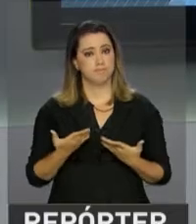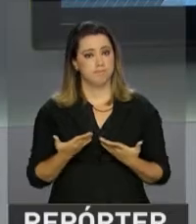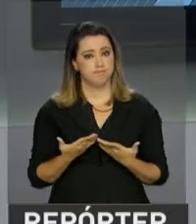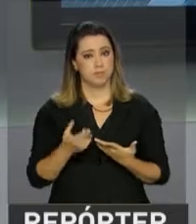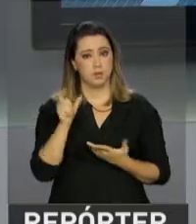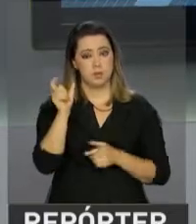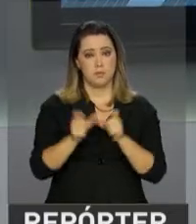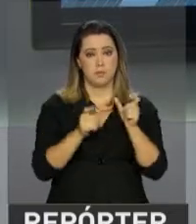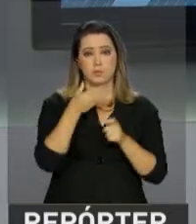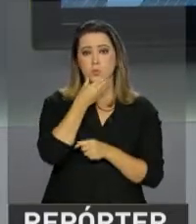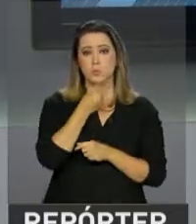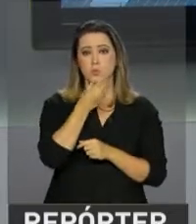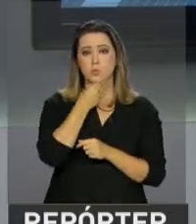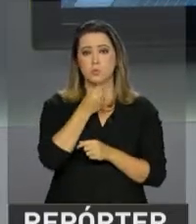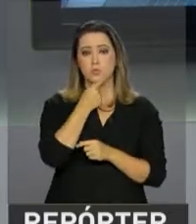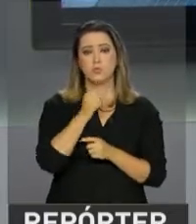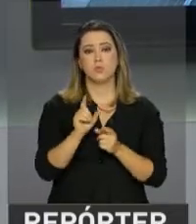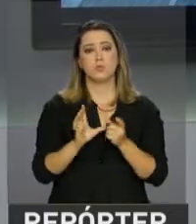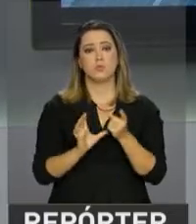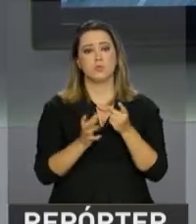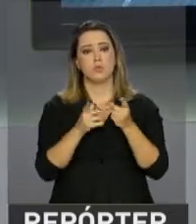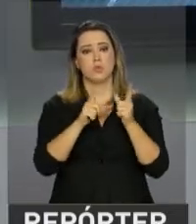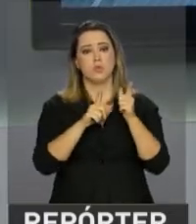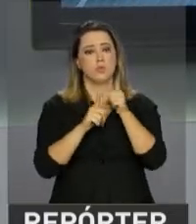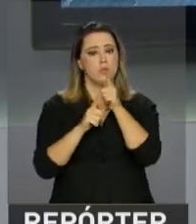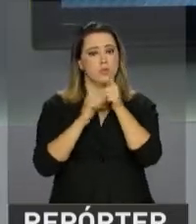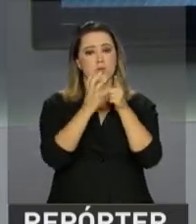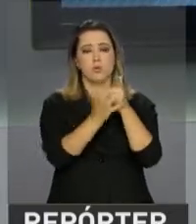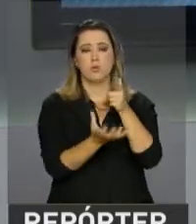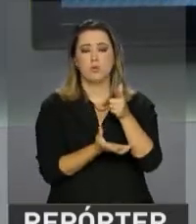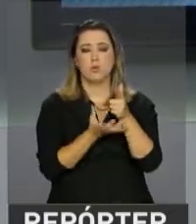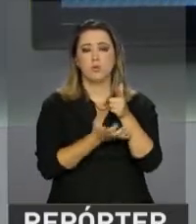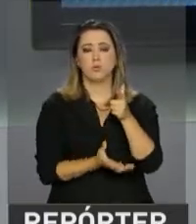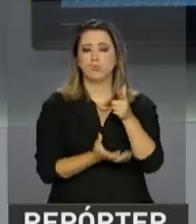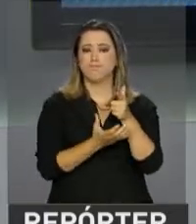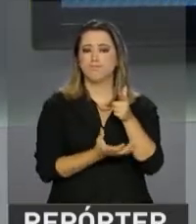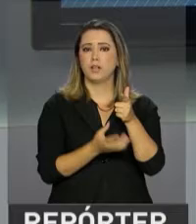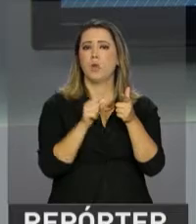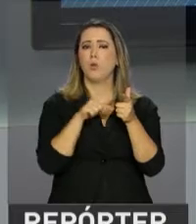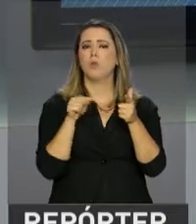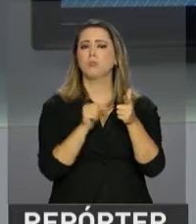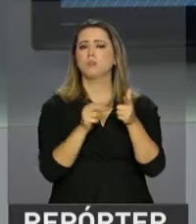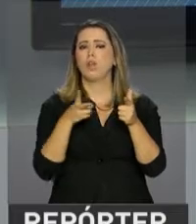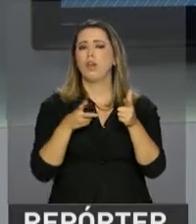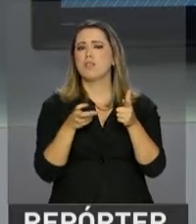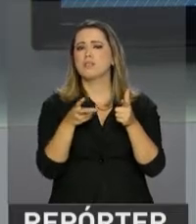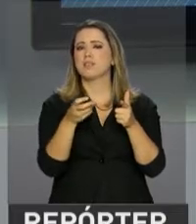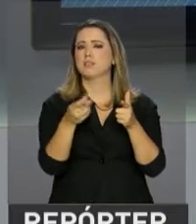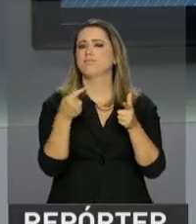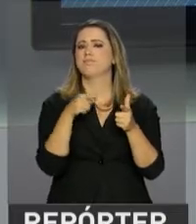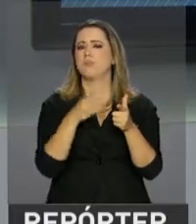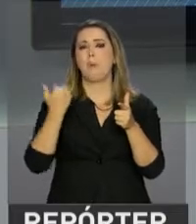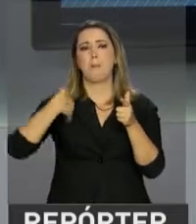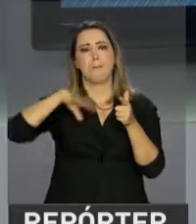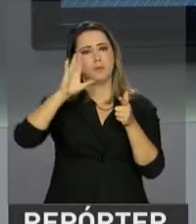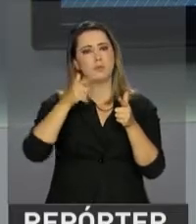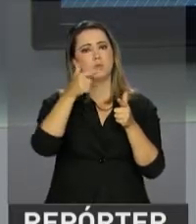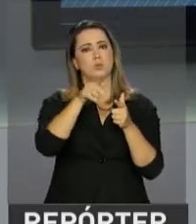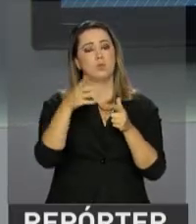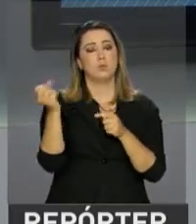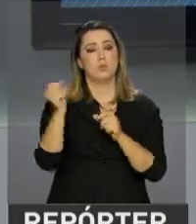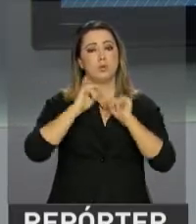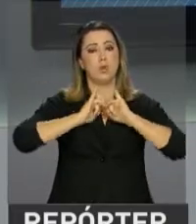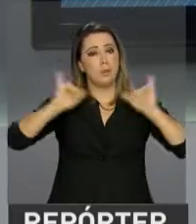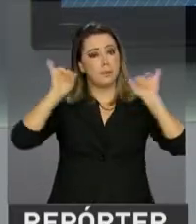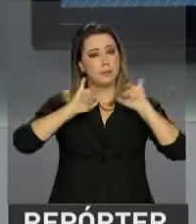importante para os homens o câncer de próstata é o foco de mais uma edição da campanha novembro azul organizada pela sociedade